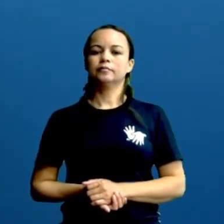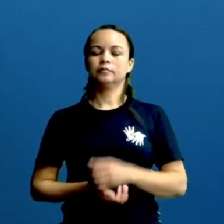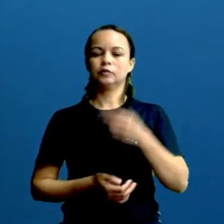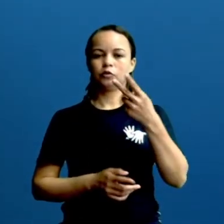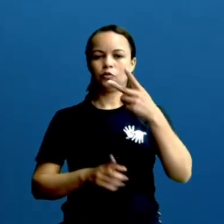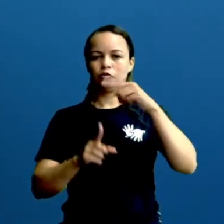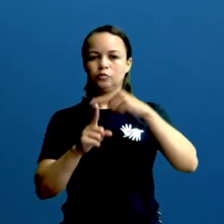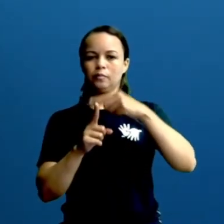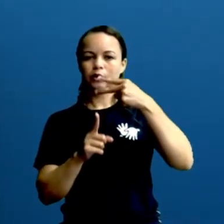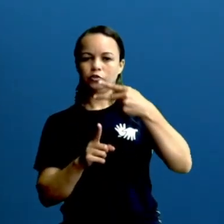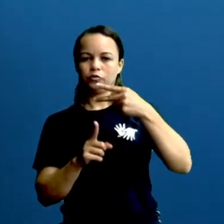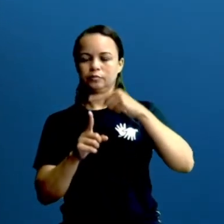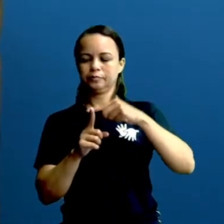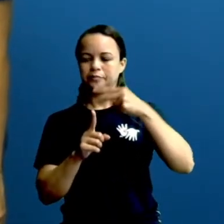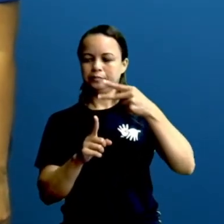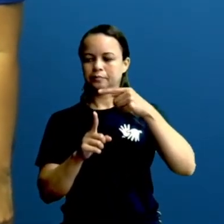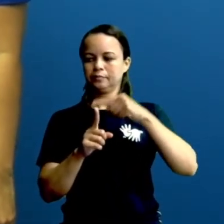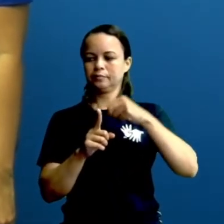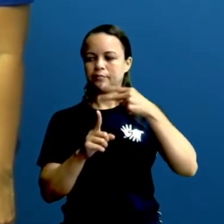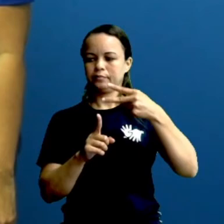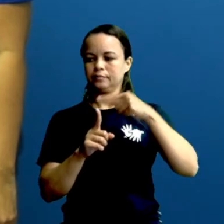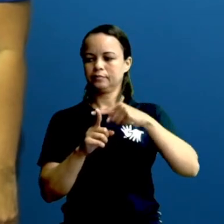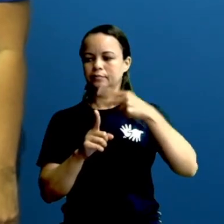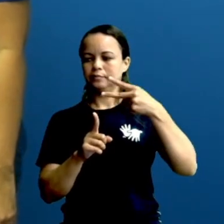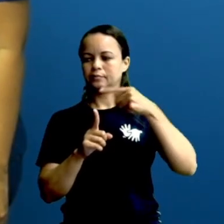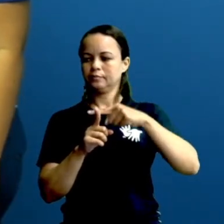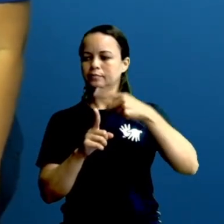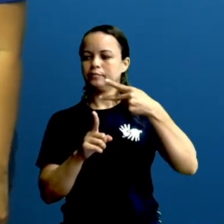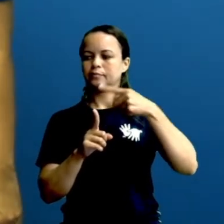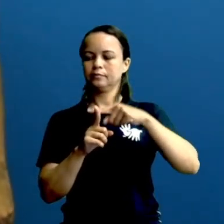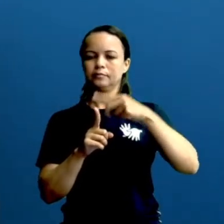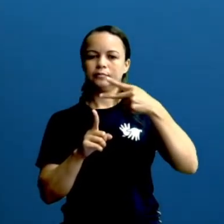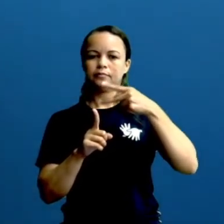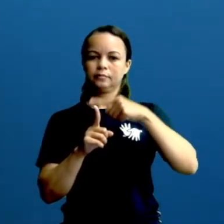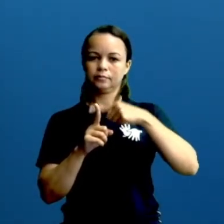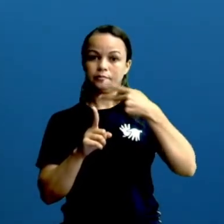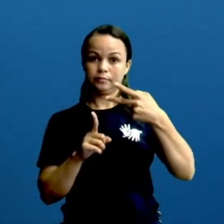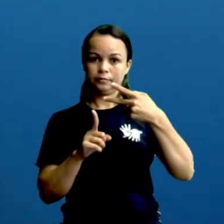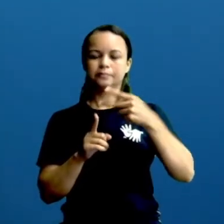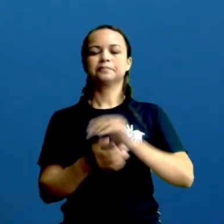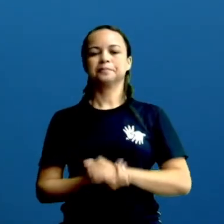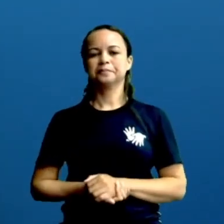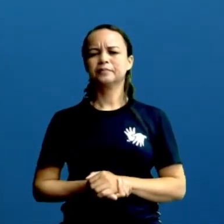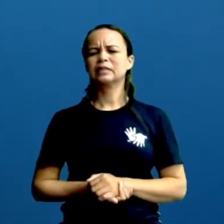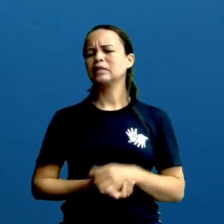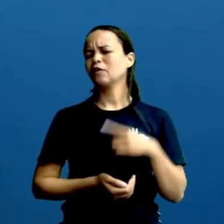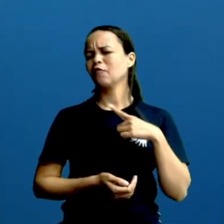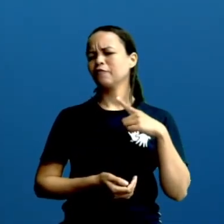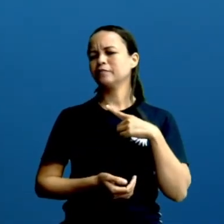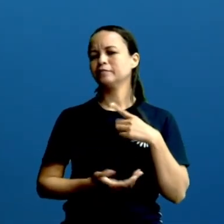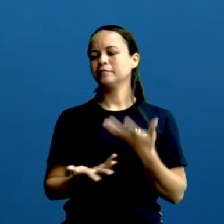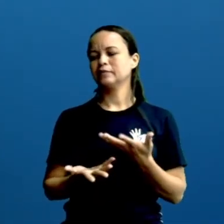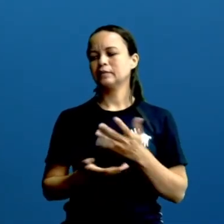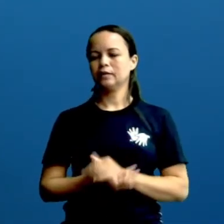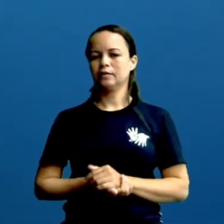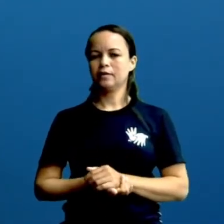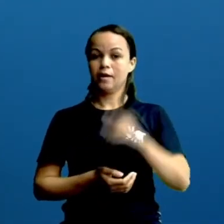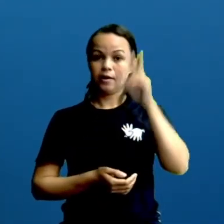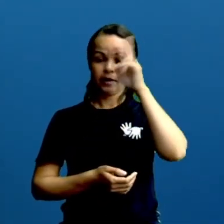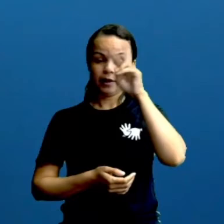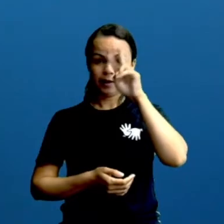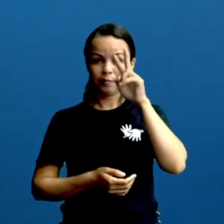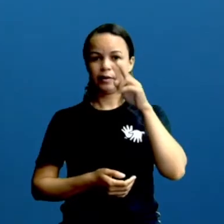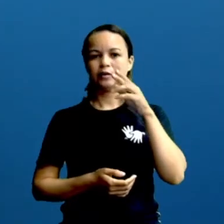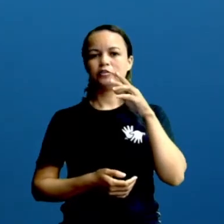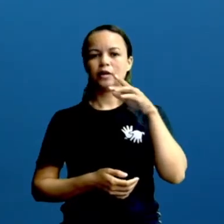2, mais 2, mais 2, mais 2, mais 2, mais 2, mais 2. Então, eu vou ter... Lembra que a gente já aprendeu a contar de